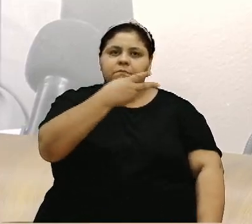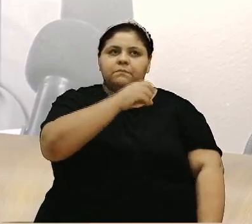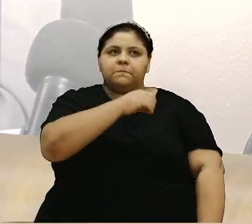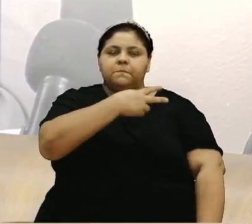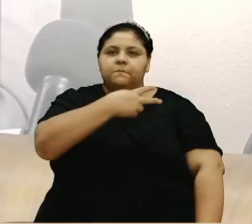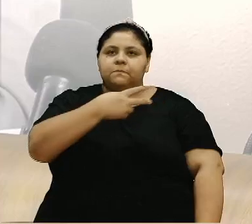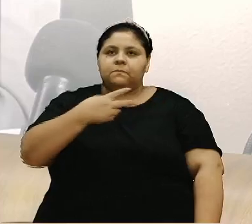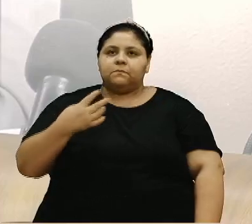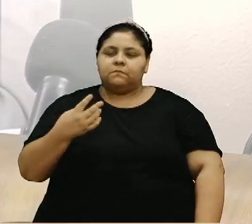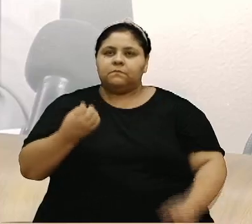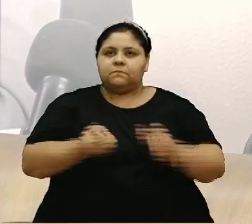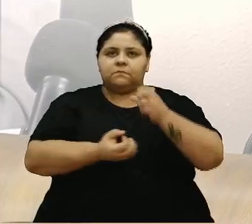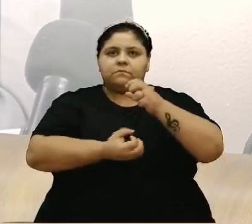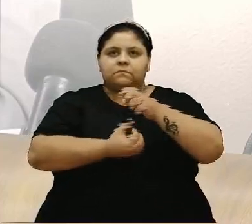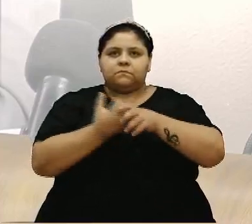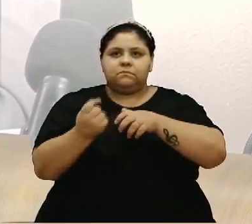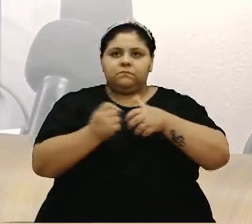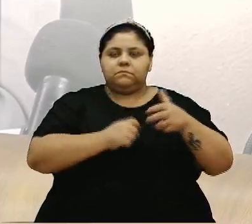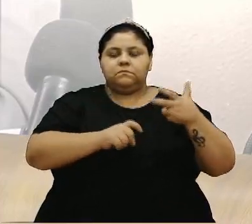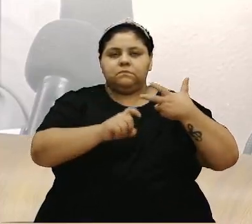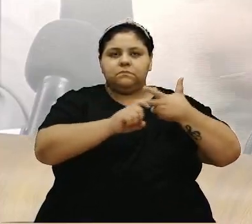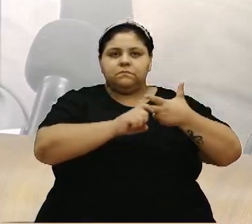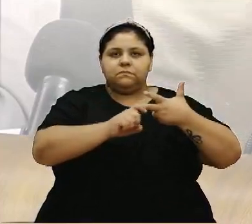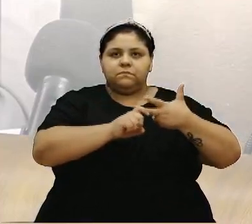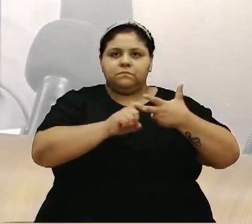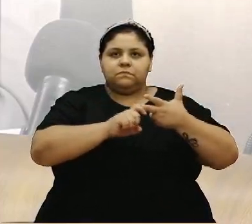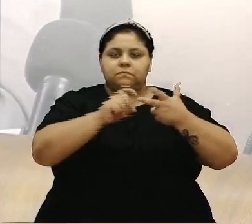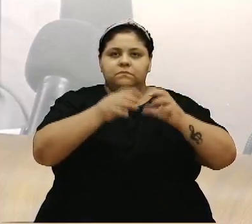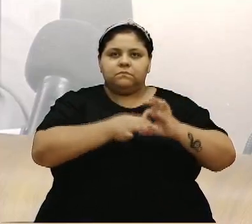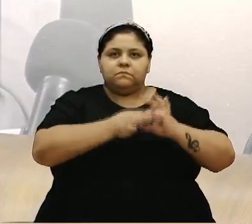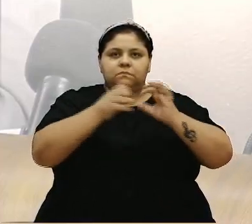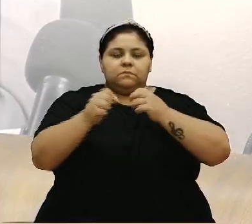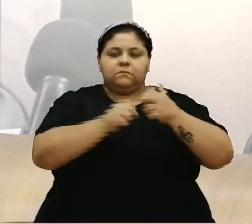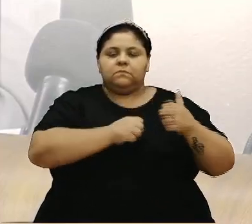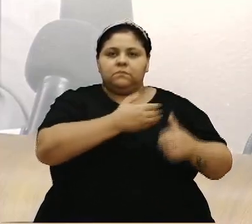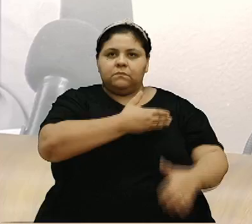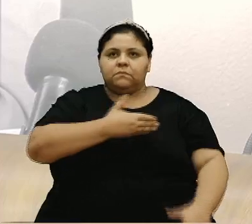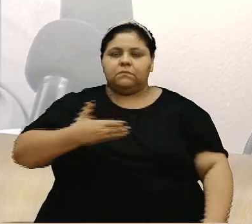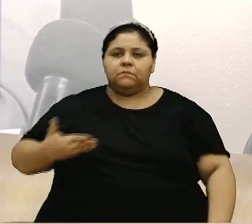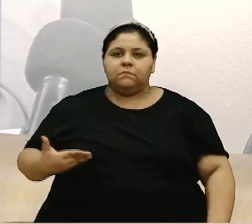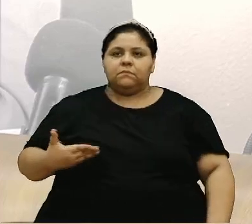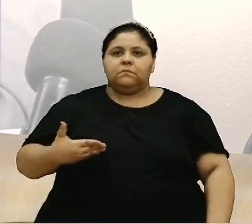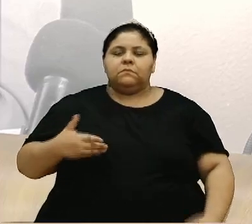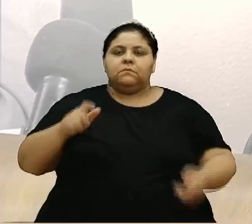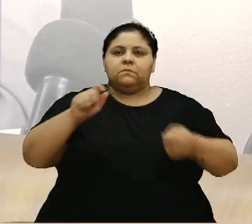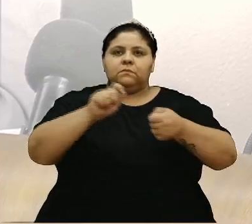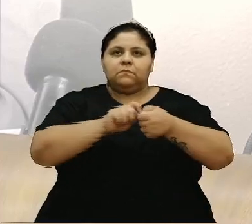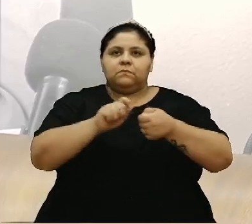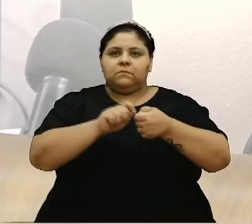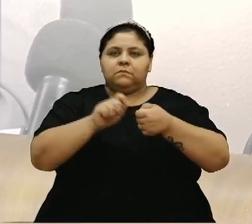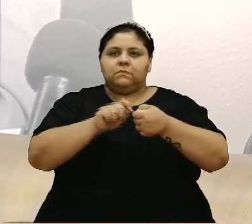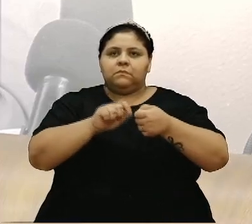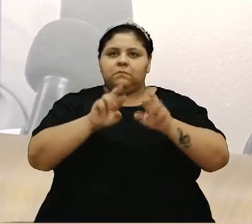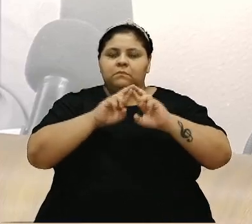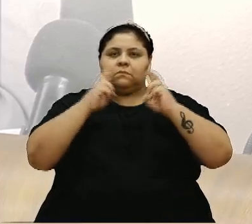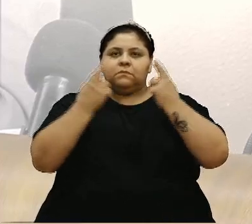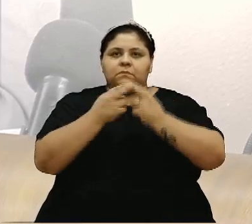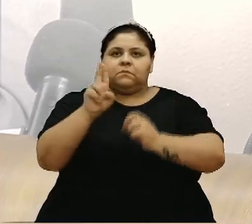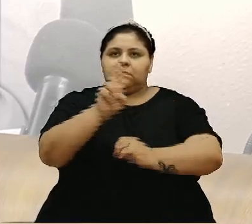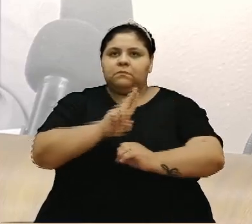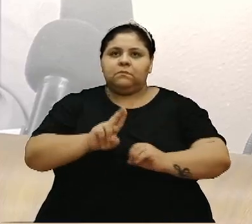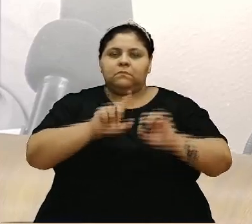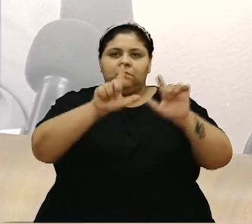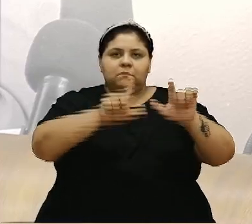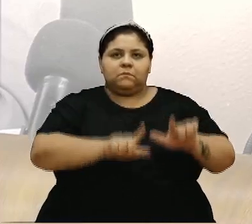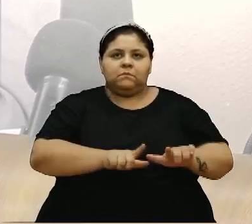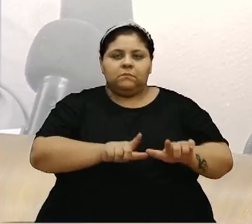207/2024, de autoria do Poder Executivo, que autoriza o Poder Público Municipal a realizar a cessão de uso de imóvel pertencente ao